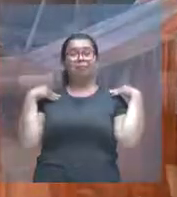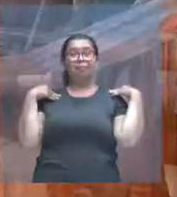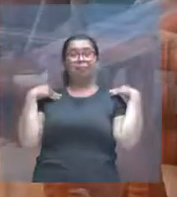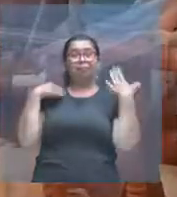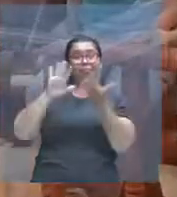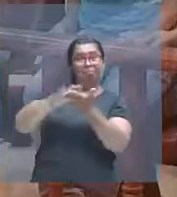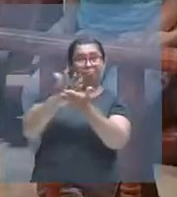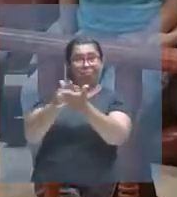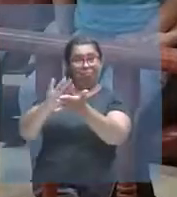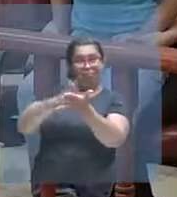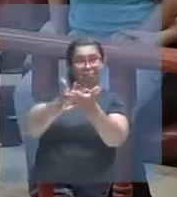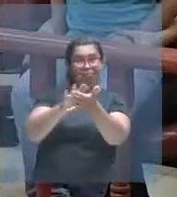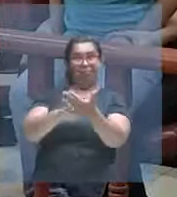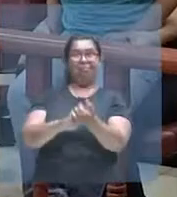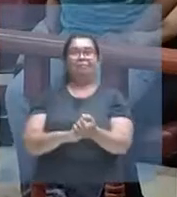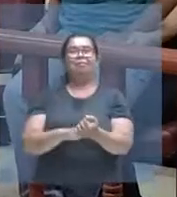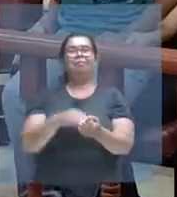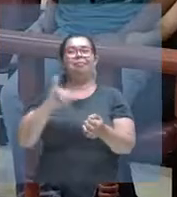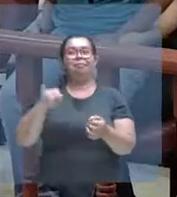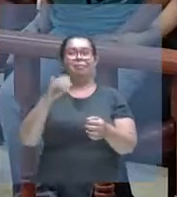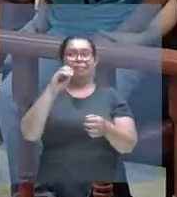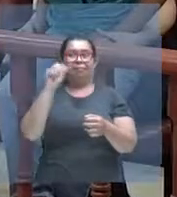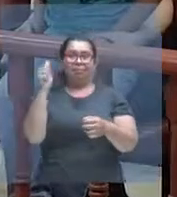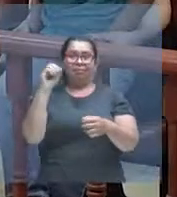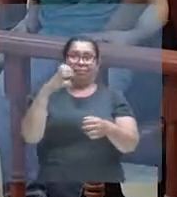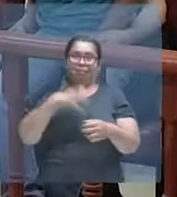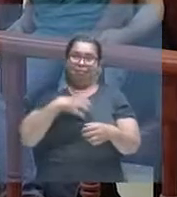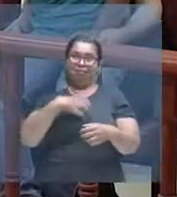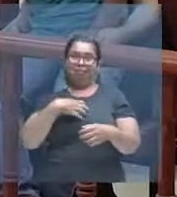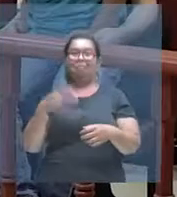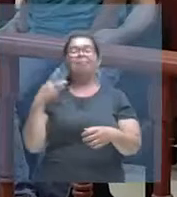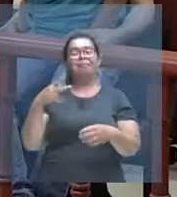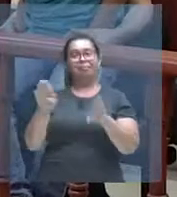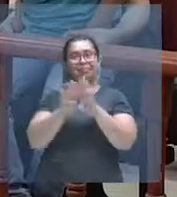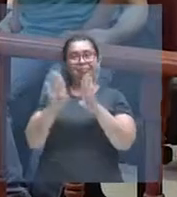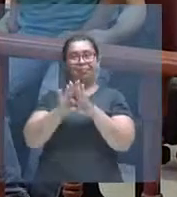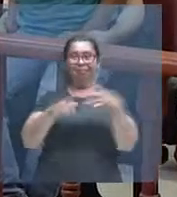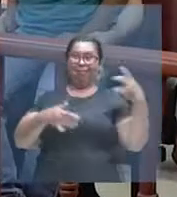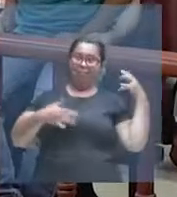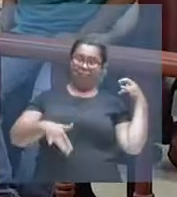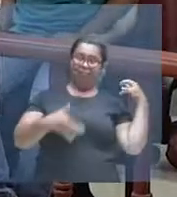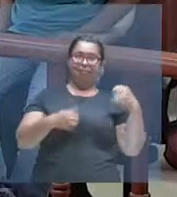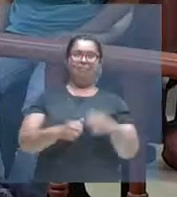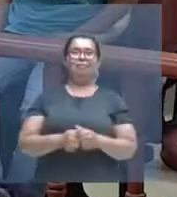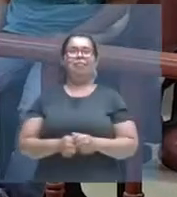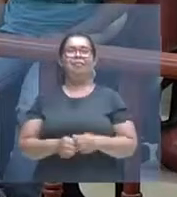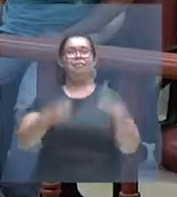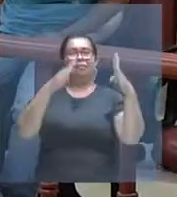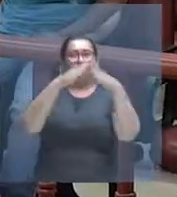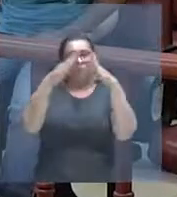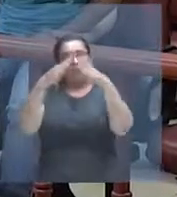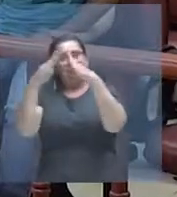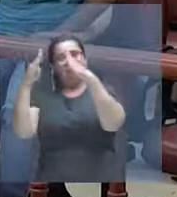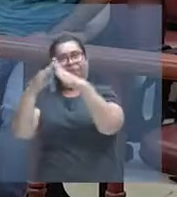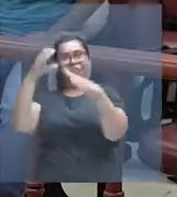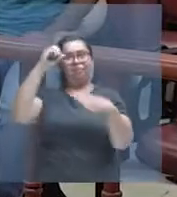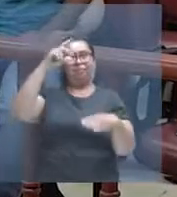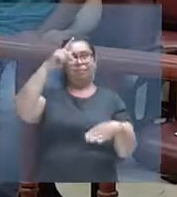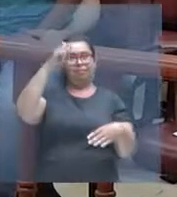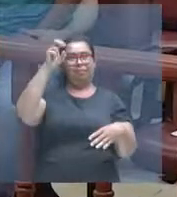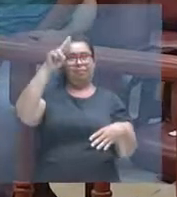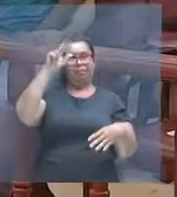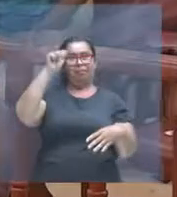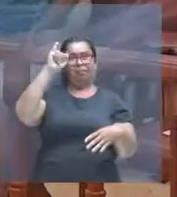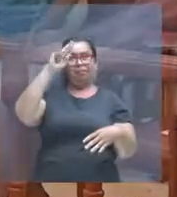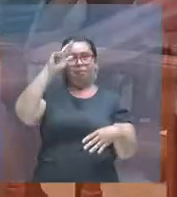samba, e o seu João também vai dar uma palhinha, com toda certeza, lá no barracão da VO, então lá na Vila Operária, logo